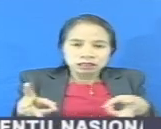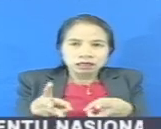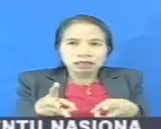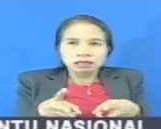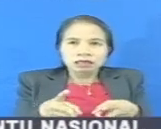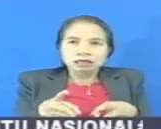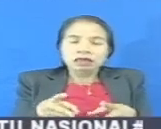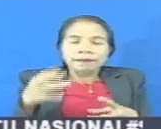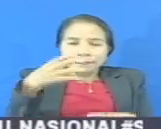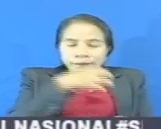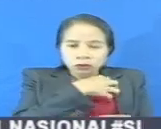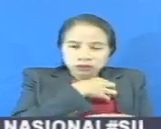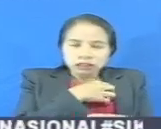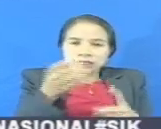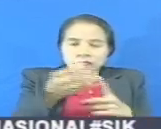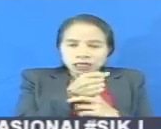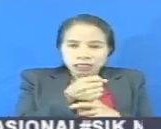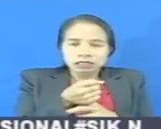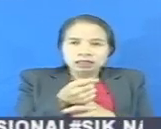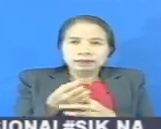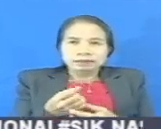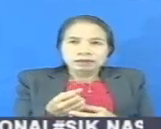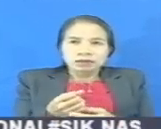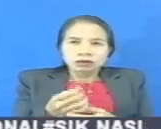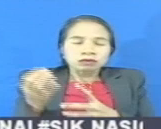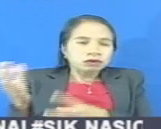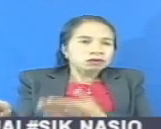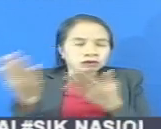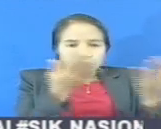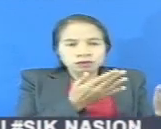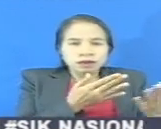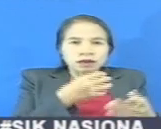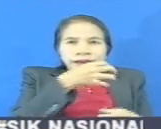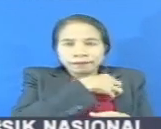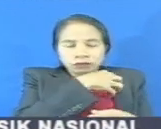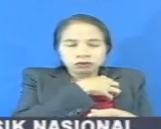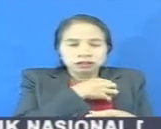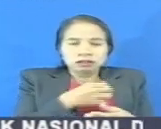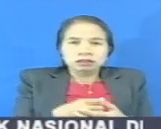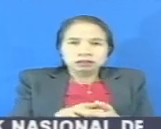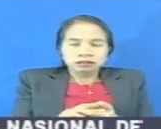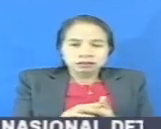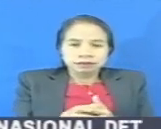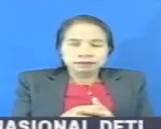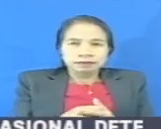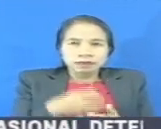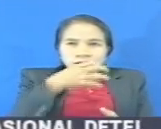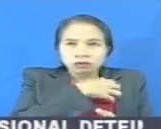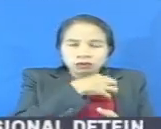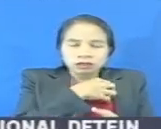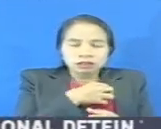a polícia tem que ser atua. Atua e foi tira, lori tira para o comando, de fato, a polícia fica tira. Polícia